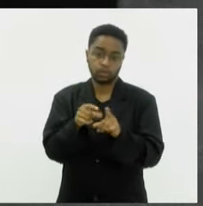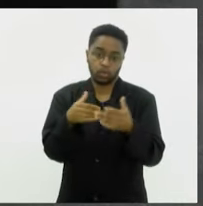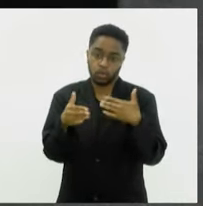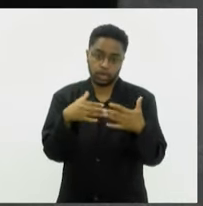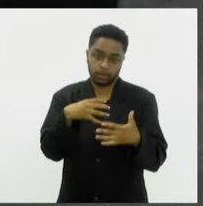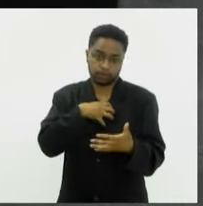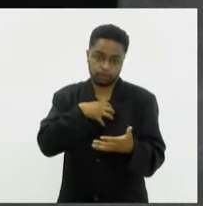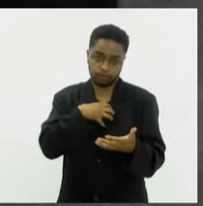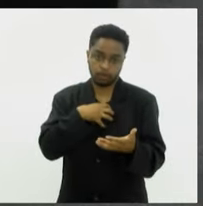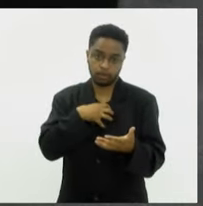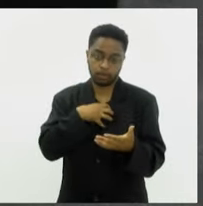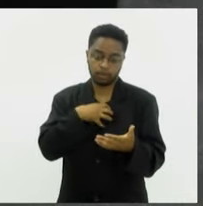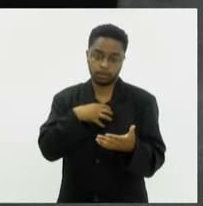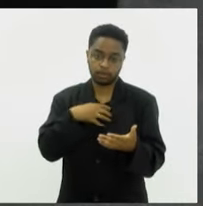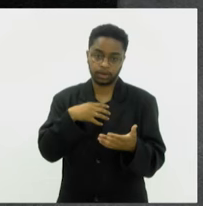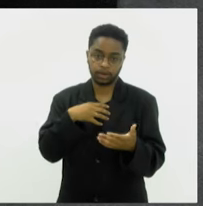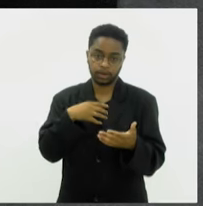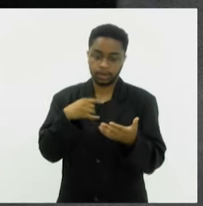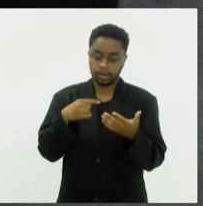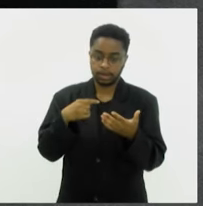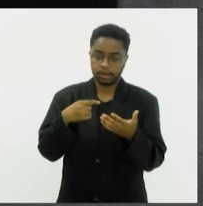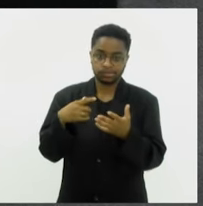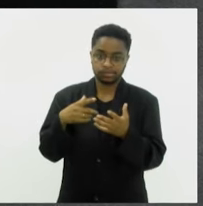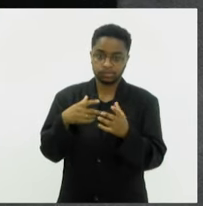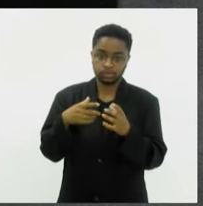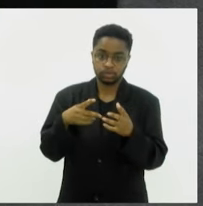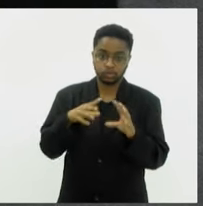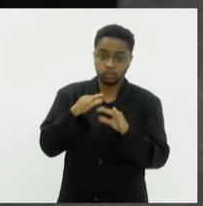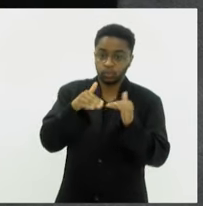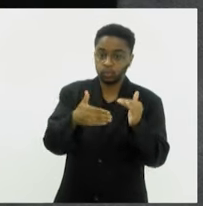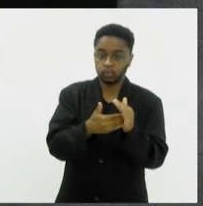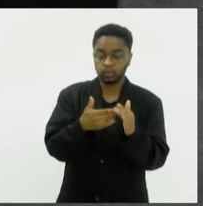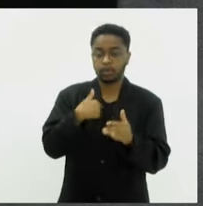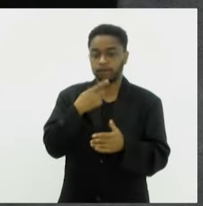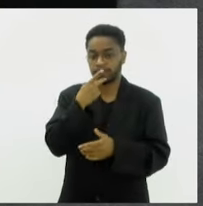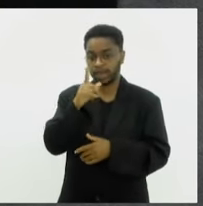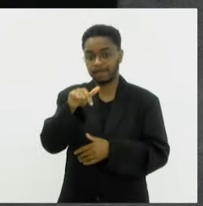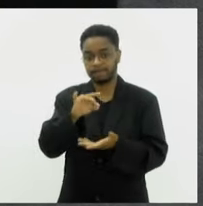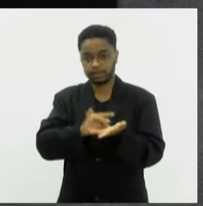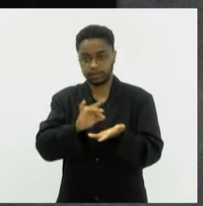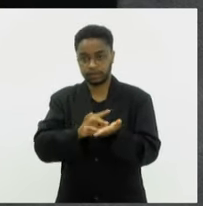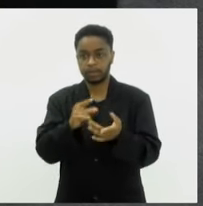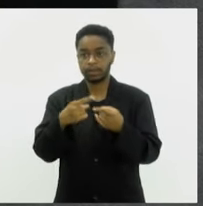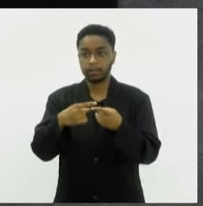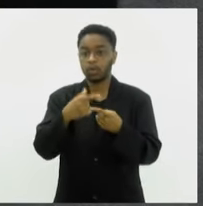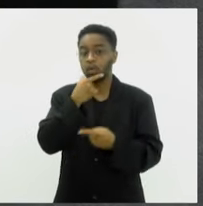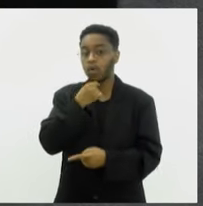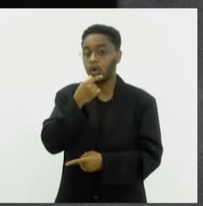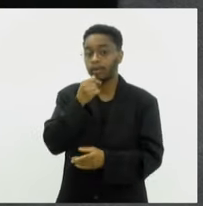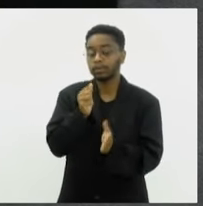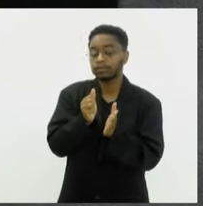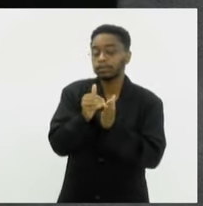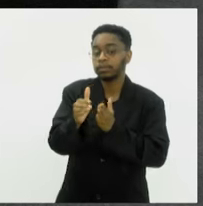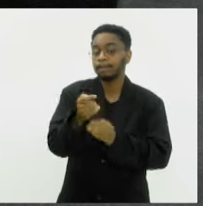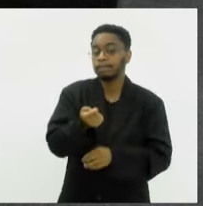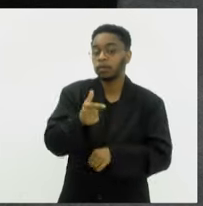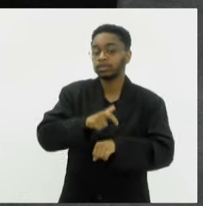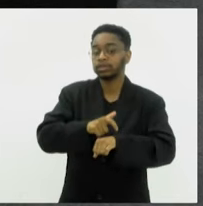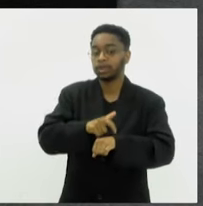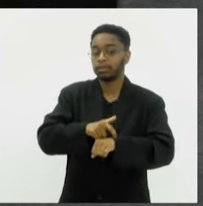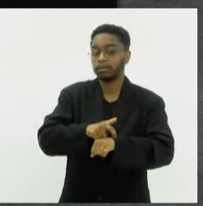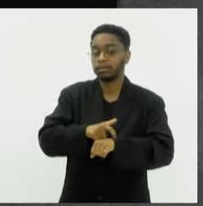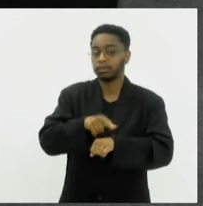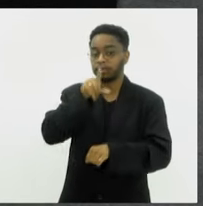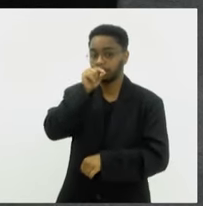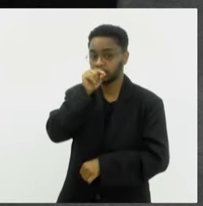maneira, o conjunto do que eu falei é verdadeiro. Ele foi exonerado há pouco tempo da Beija-Flor.